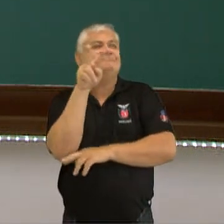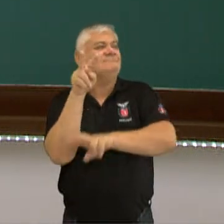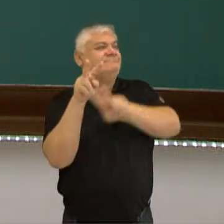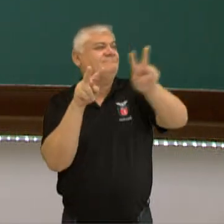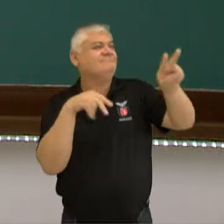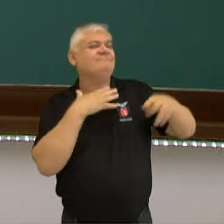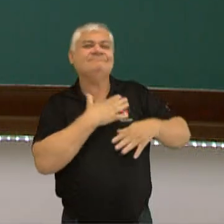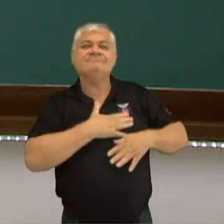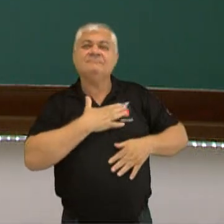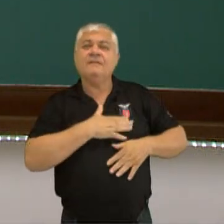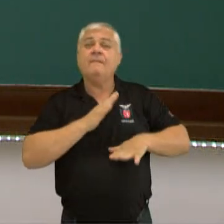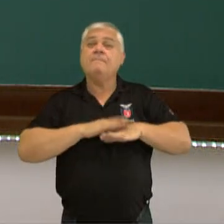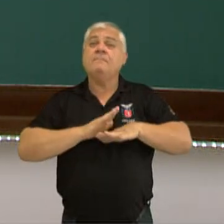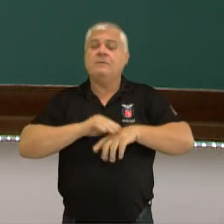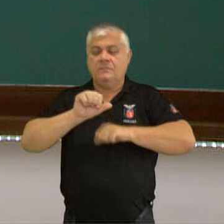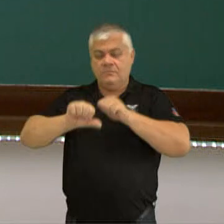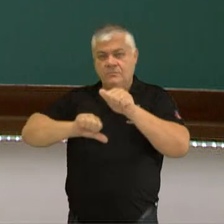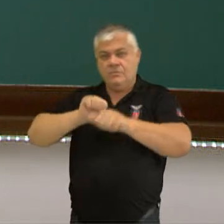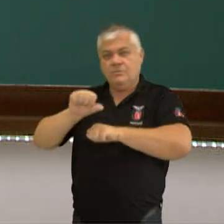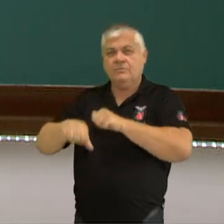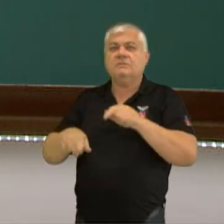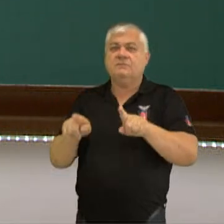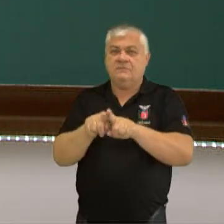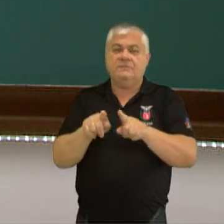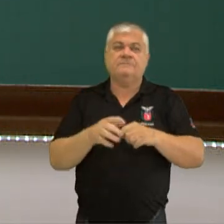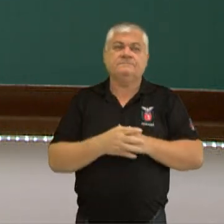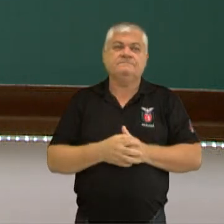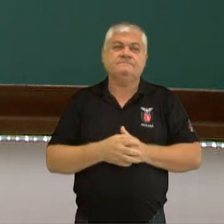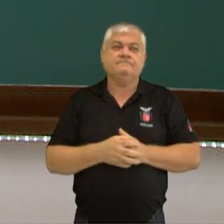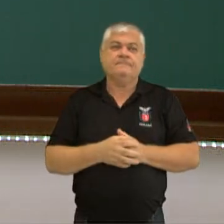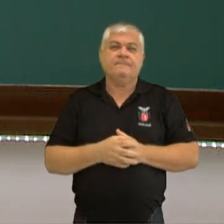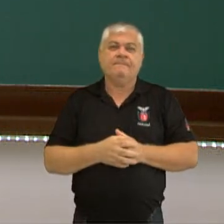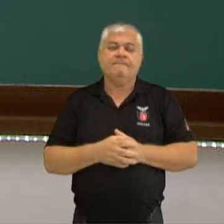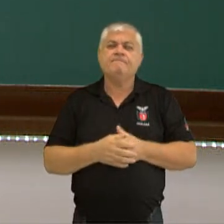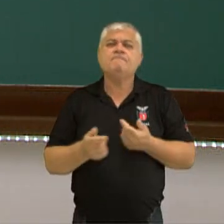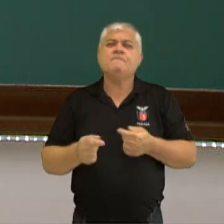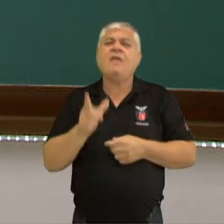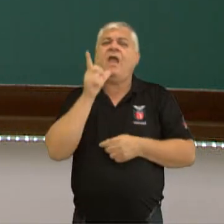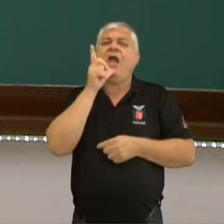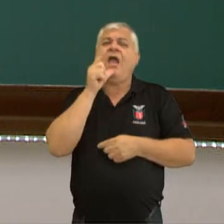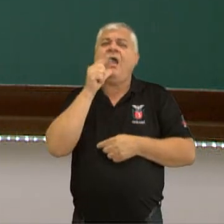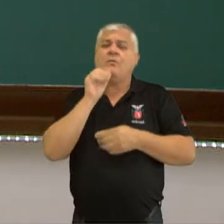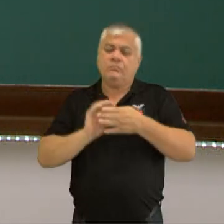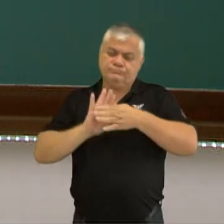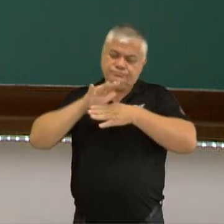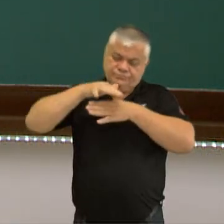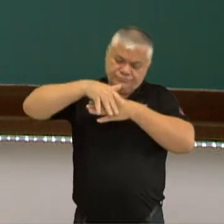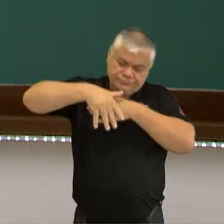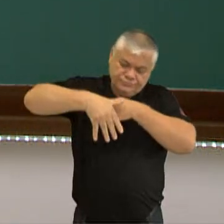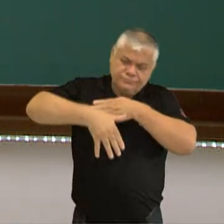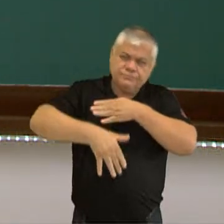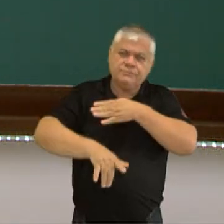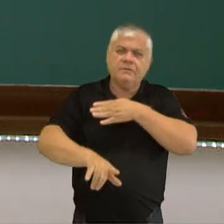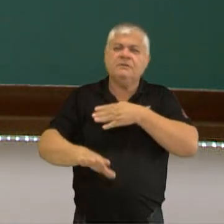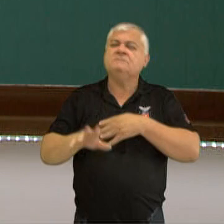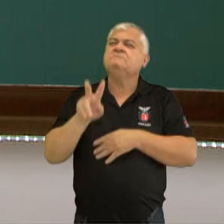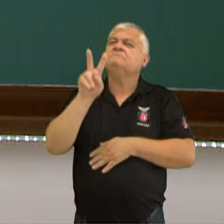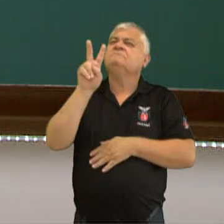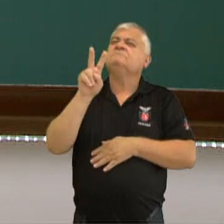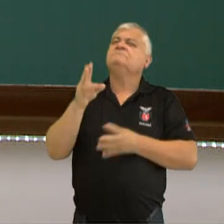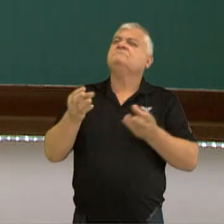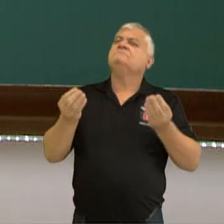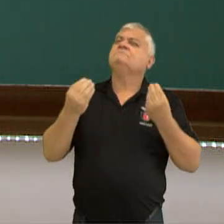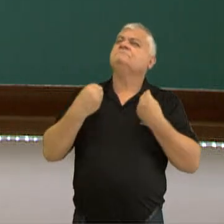uma modificação que nós fizemos também. E essa água caindo, olha que lindo, que tranquilizante observar essa